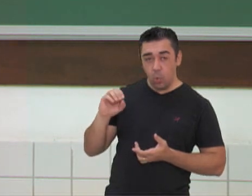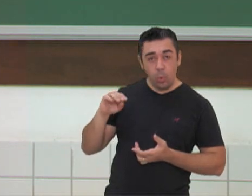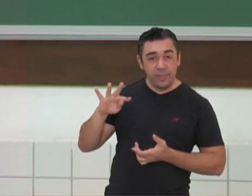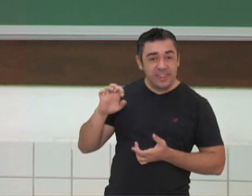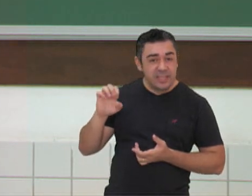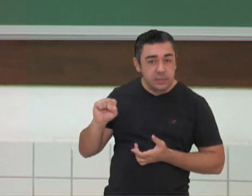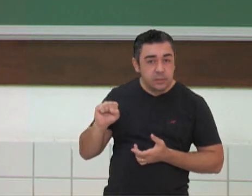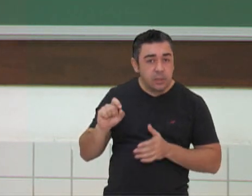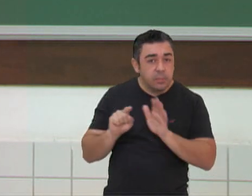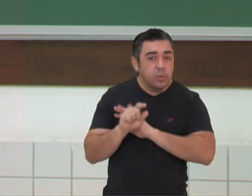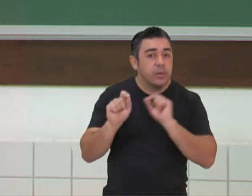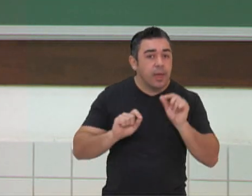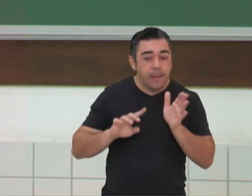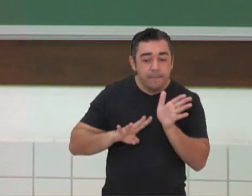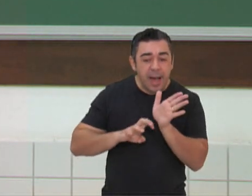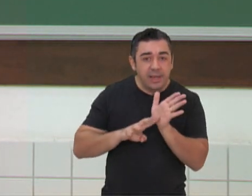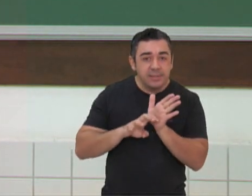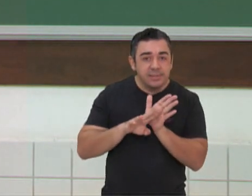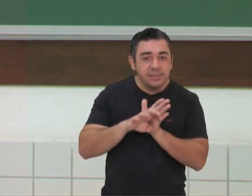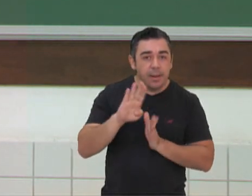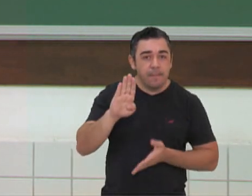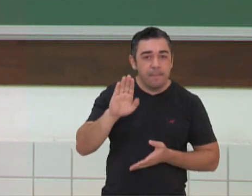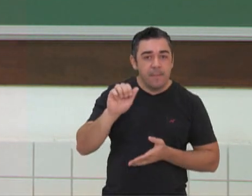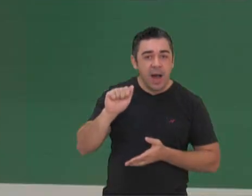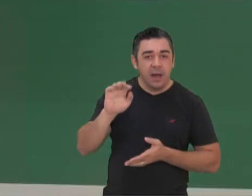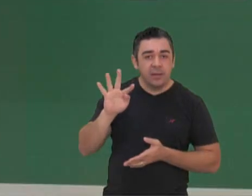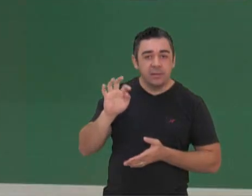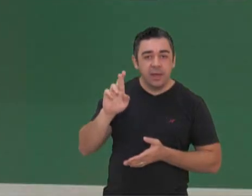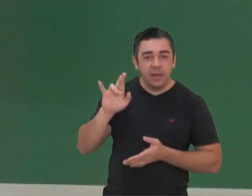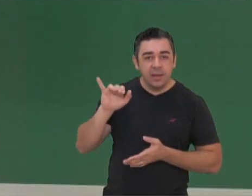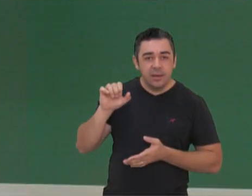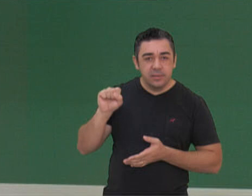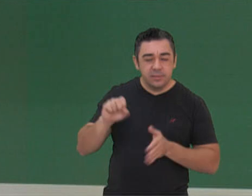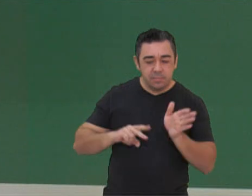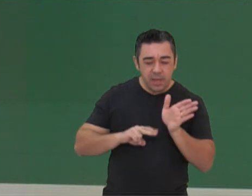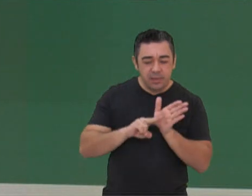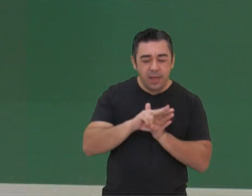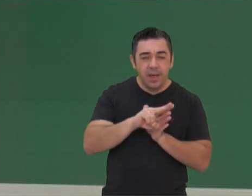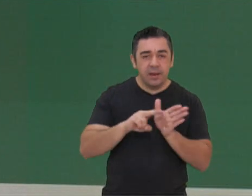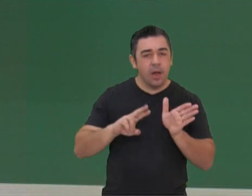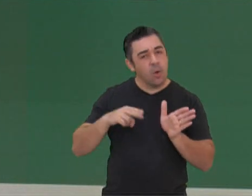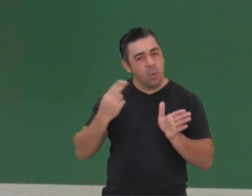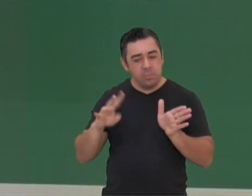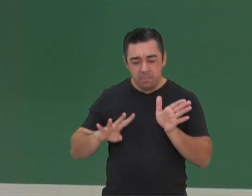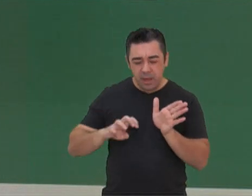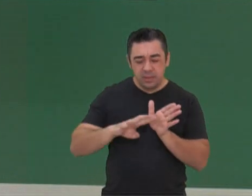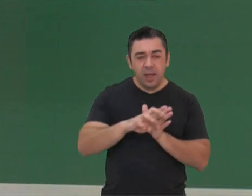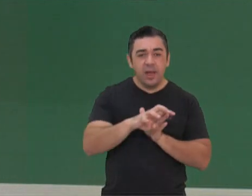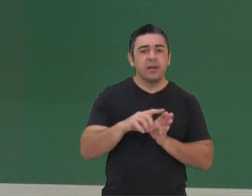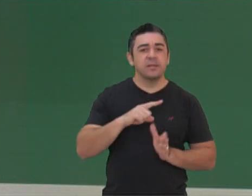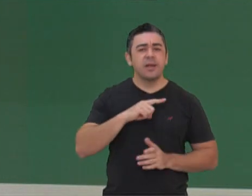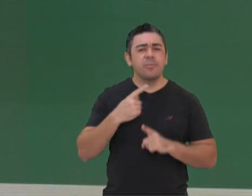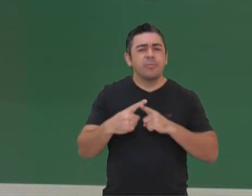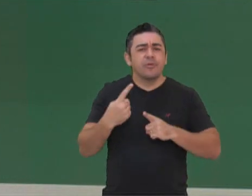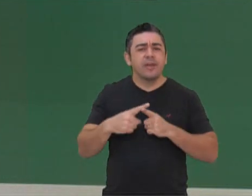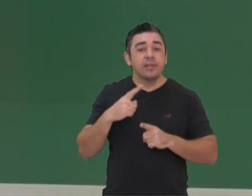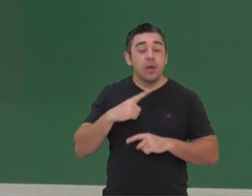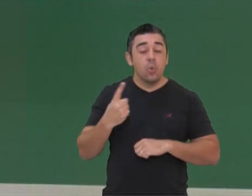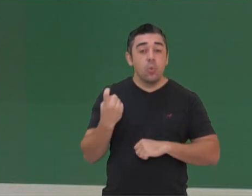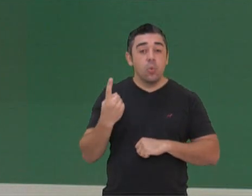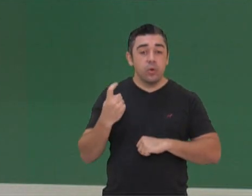gente? As bactérias, tá? Então, eu tenho certeza que é uma bactéria por causa dessa informação. Então, a bactéria, pois, são os únicos